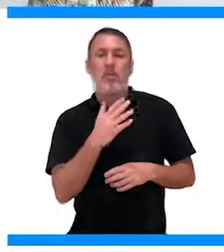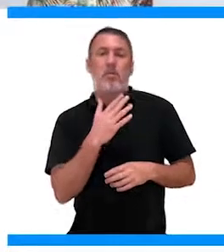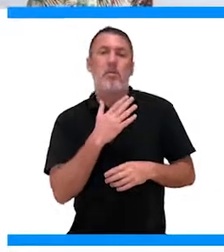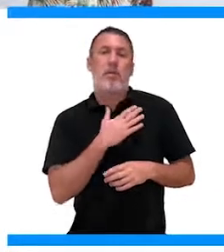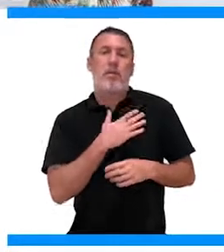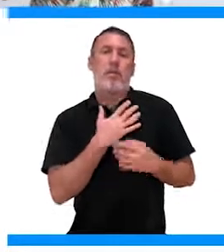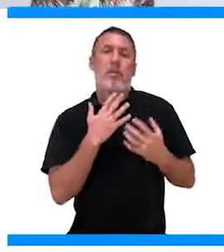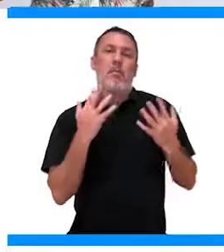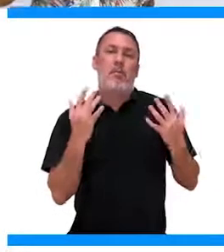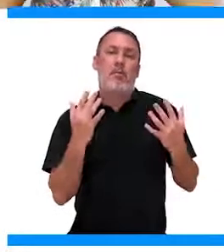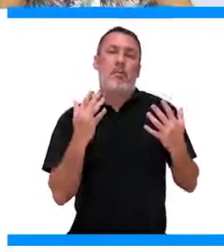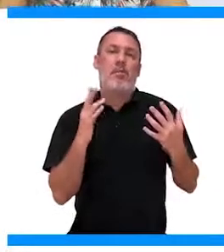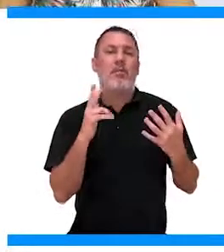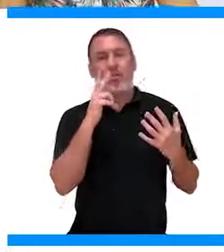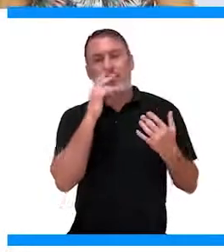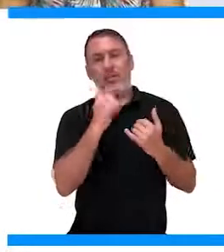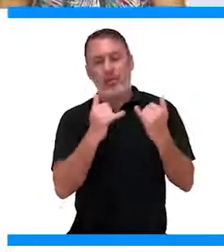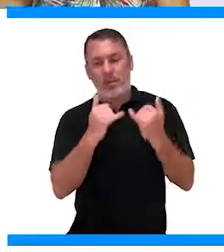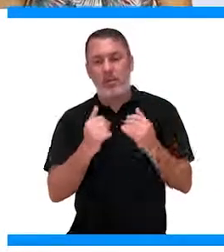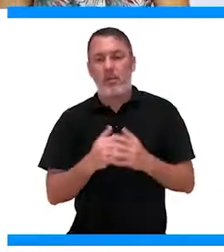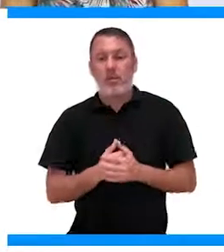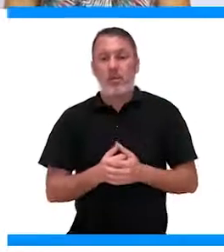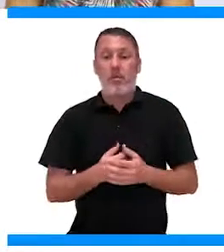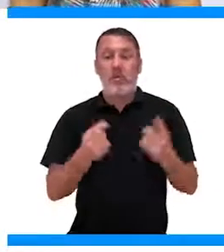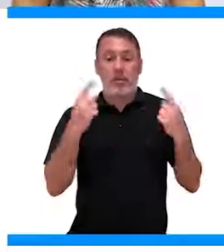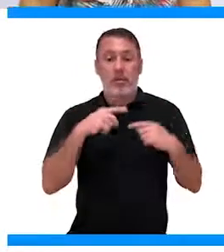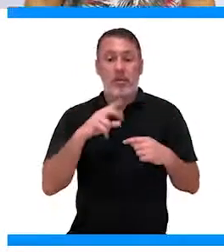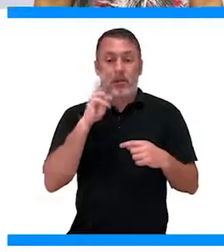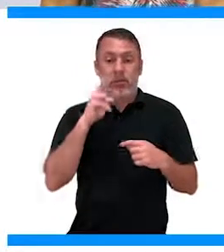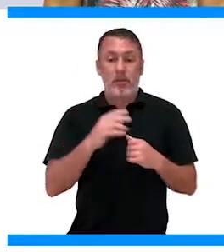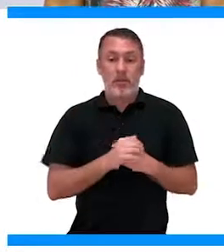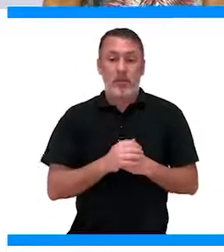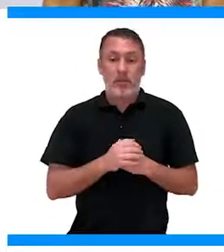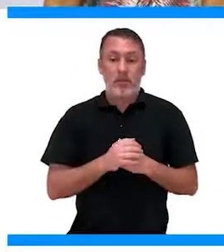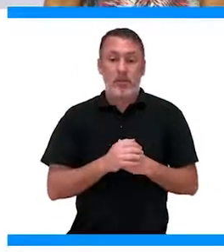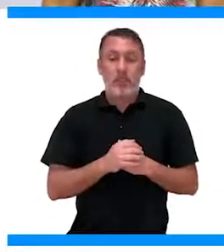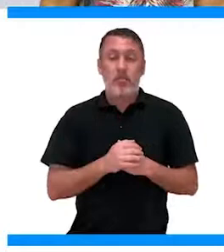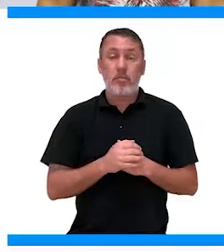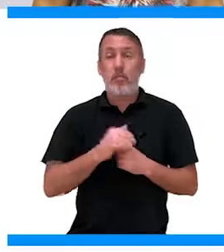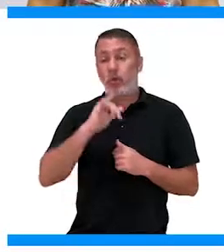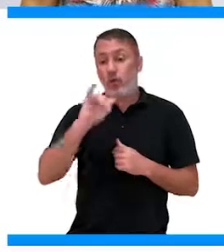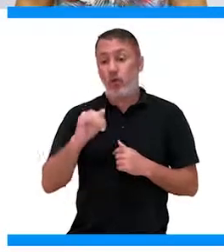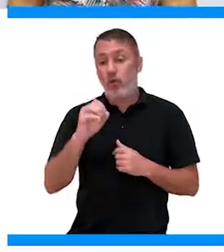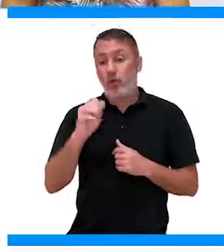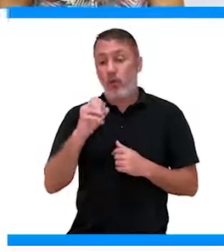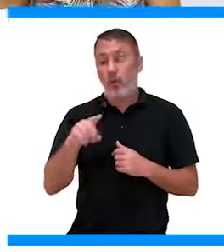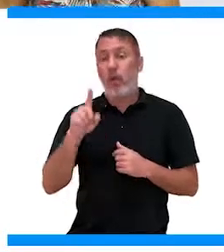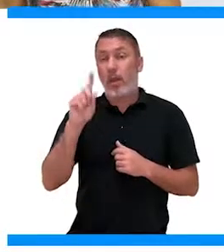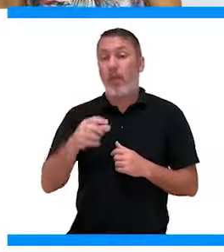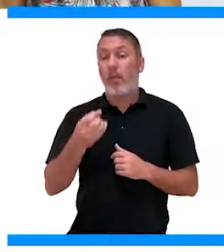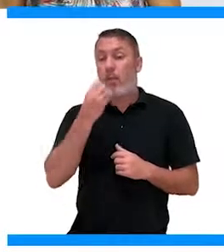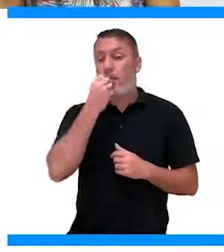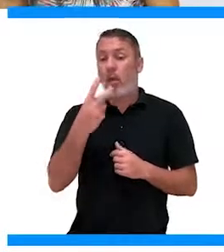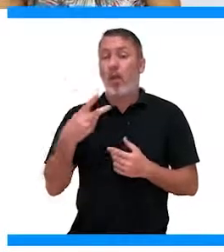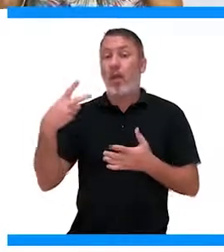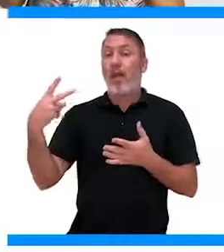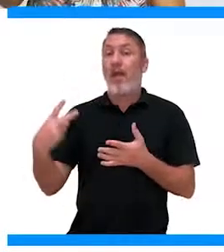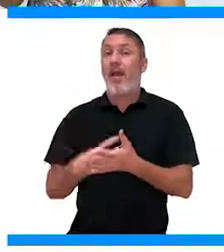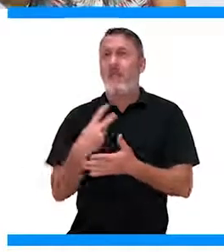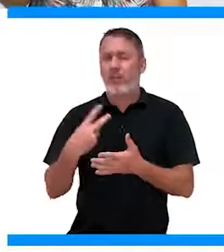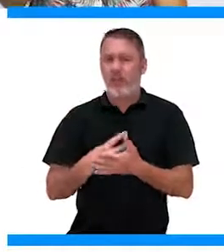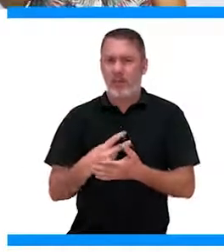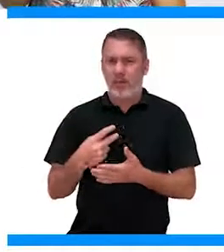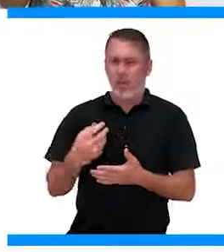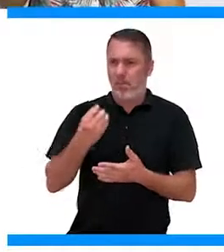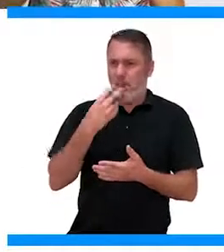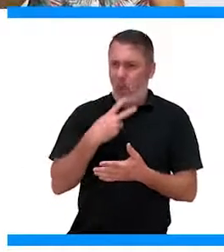a parte substituindo o todo. O continente pelo conteúdo. João é muito bom de garfo. Na verdade,